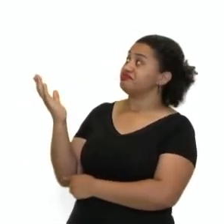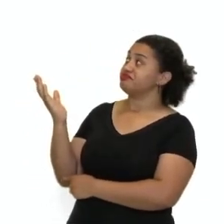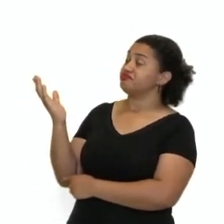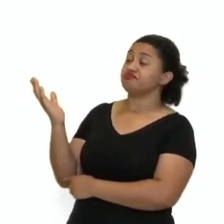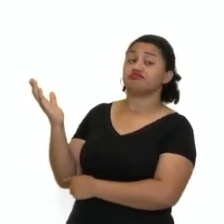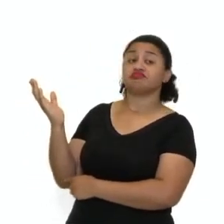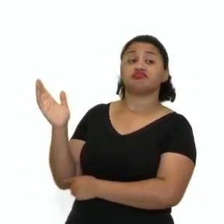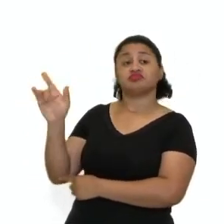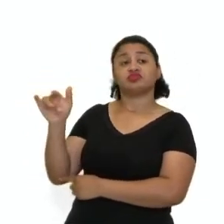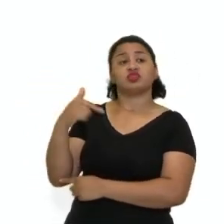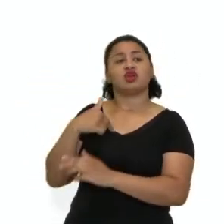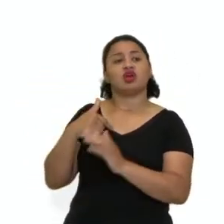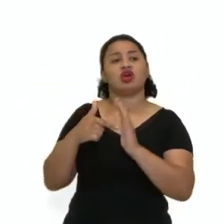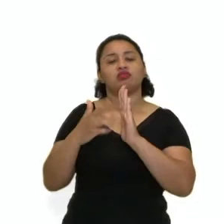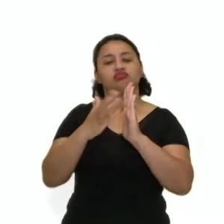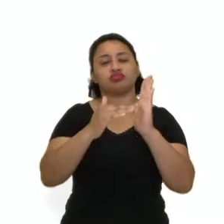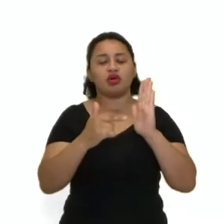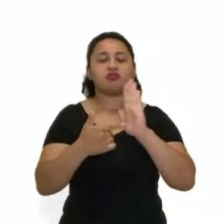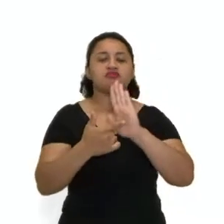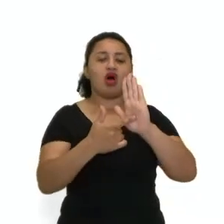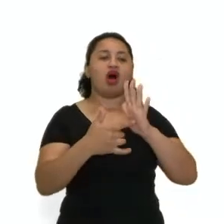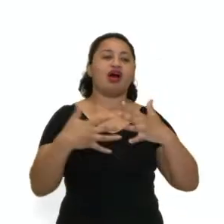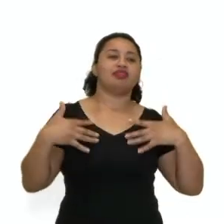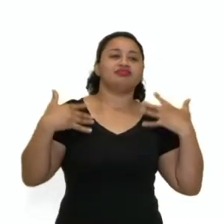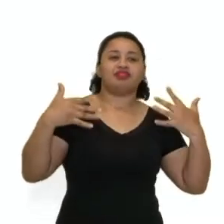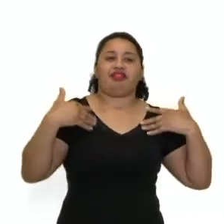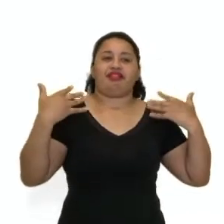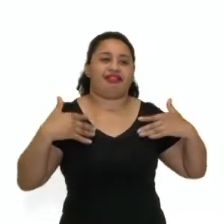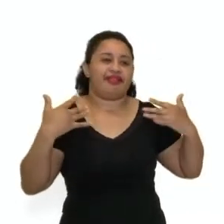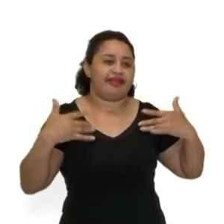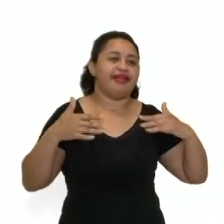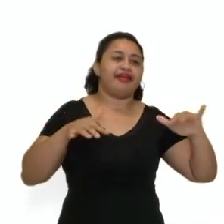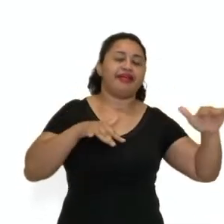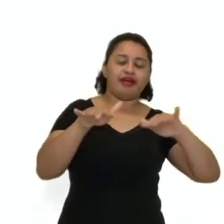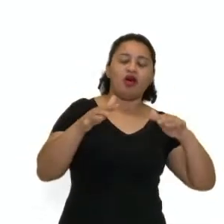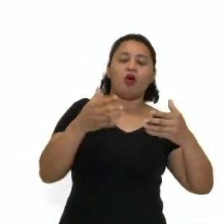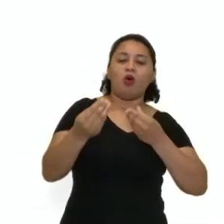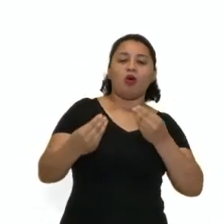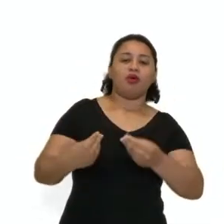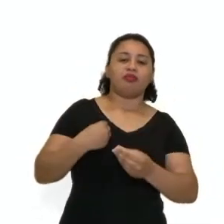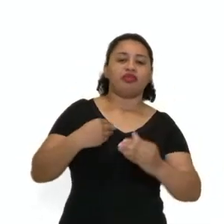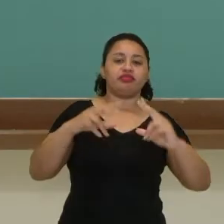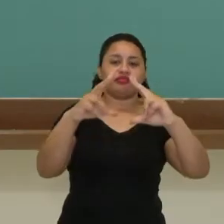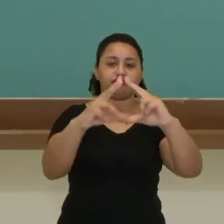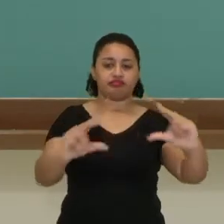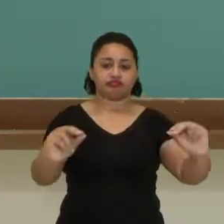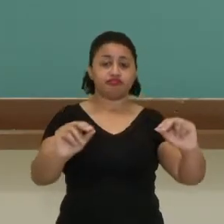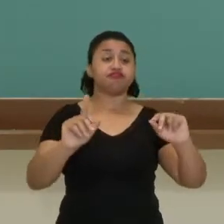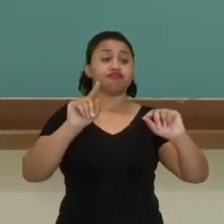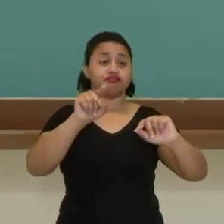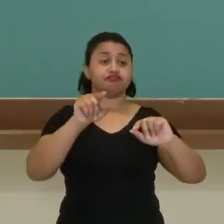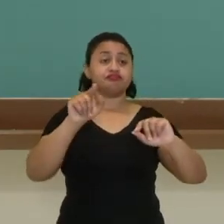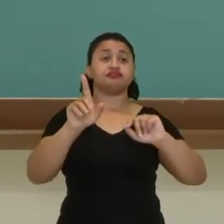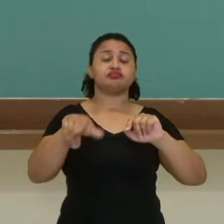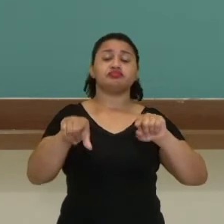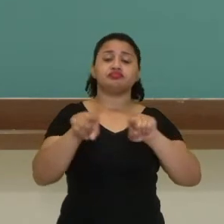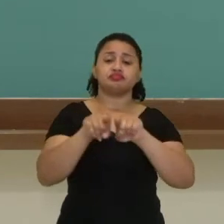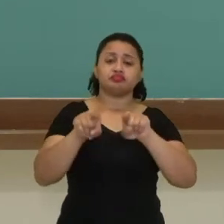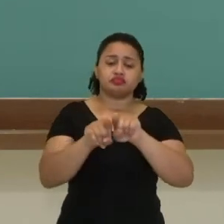Seus quadros manifestam otimismo, alegria intensa e movimentação da vida parisiense. Né? Ele